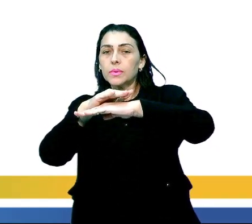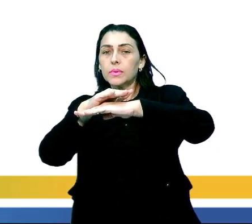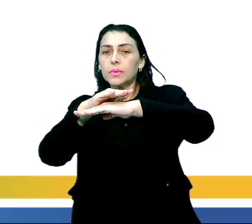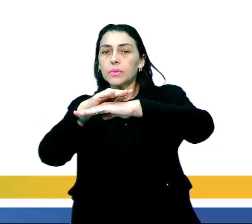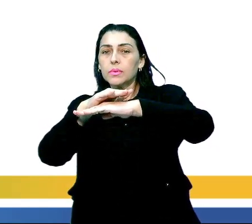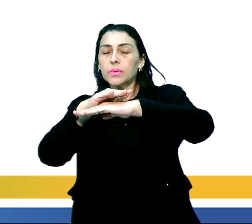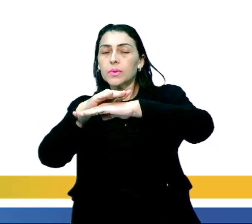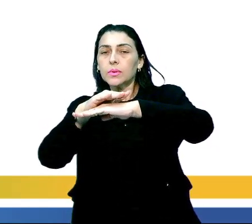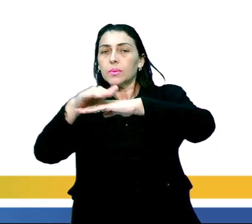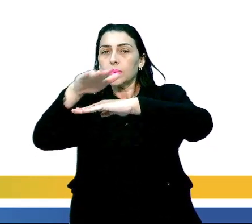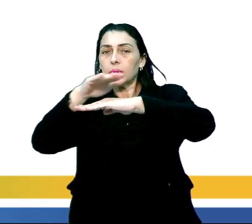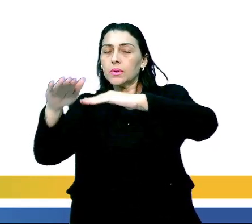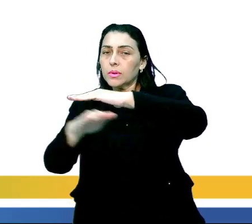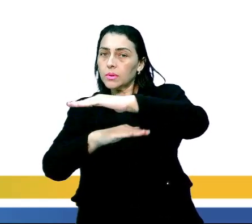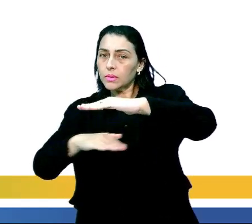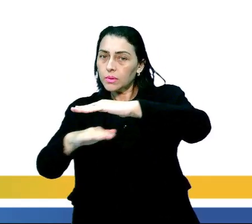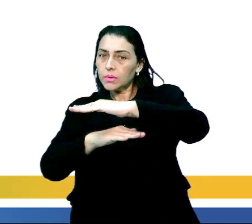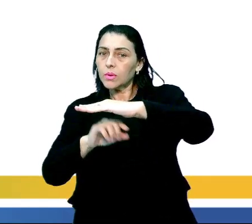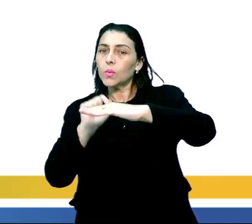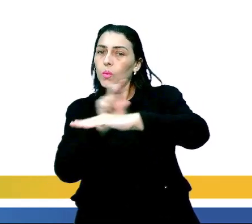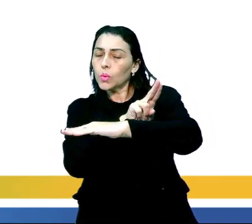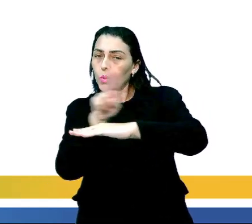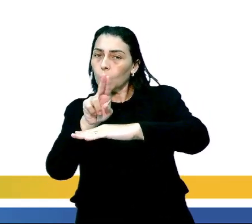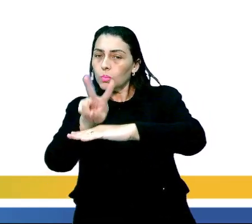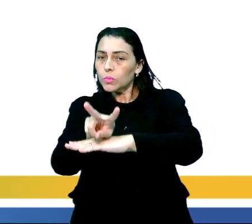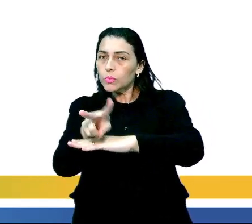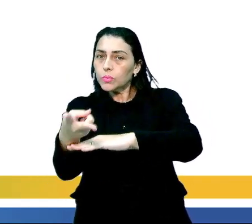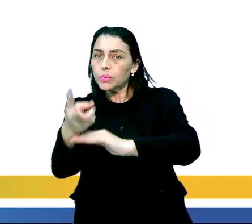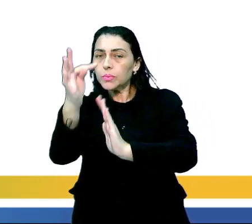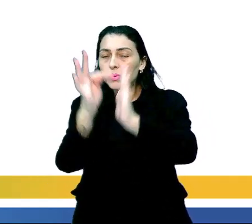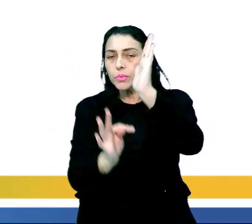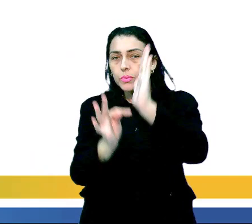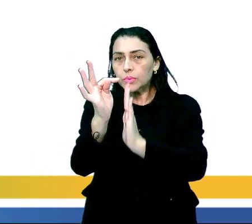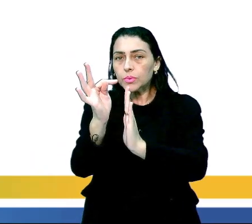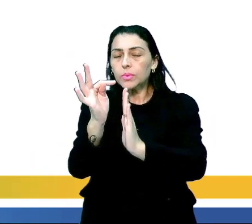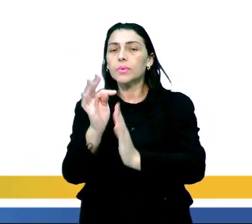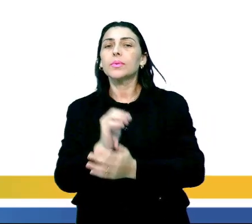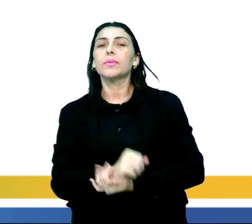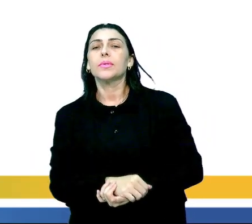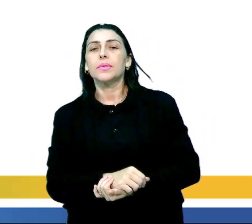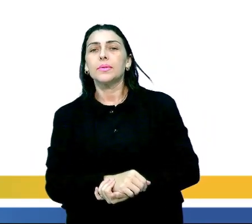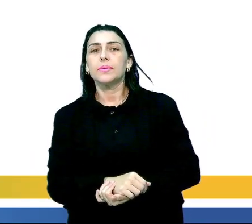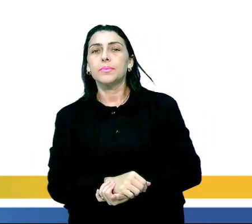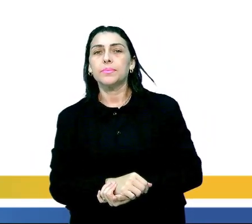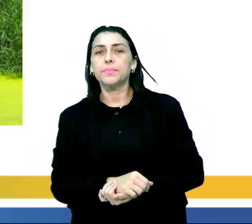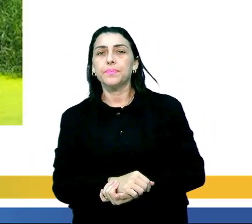É justamente o que faz menção ao nome, inversão térmica, ok?